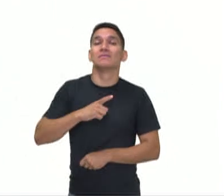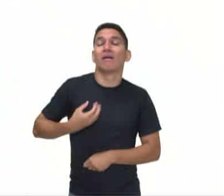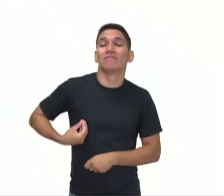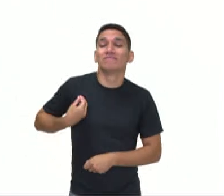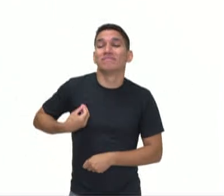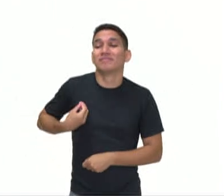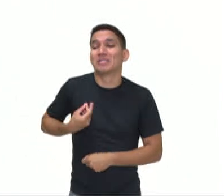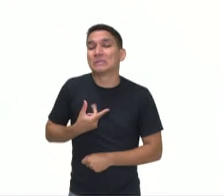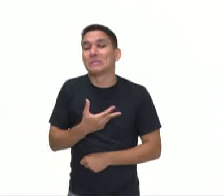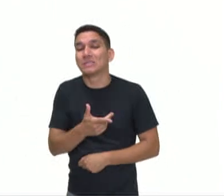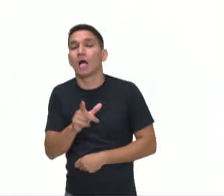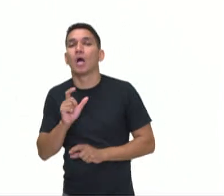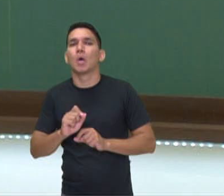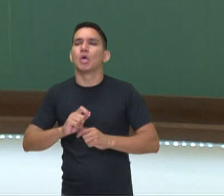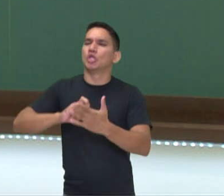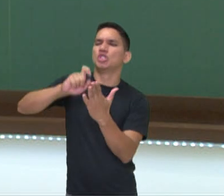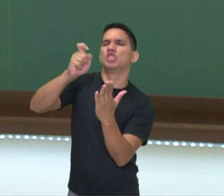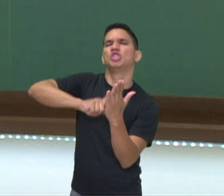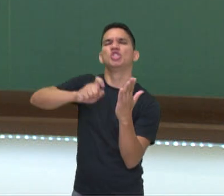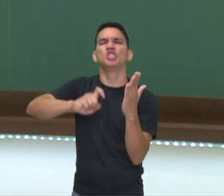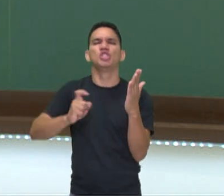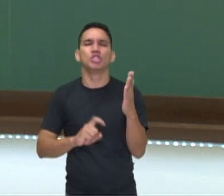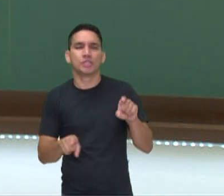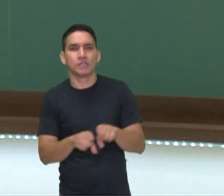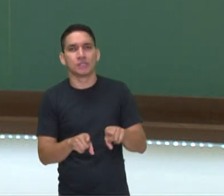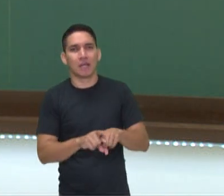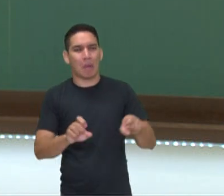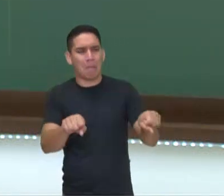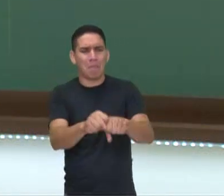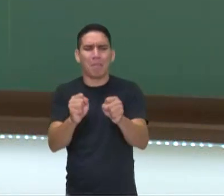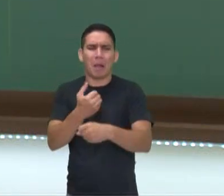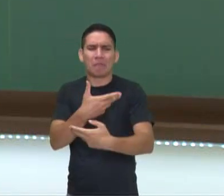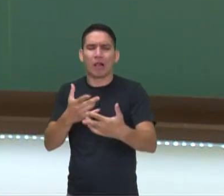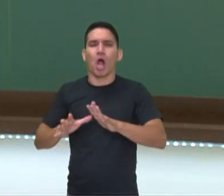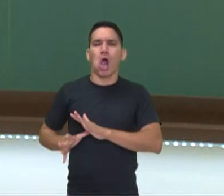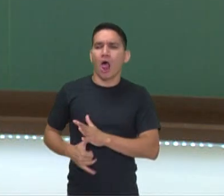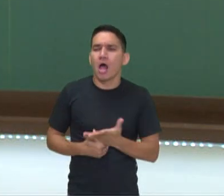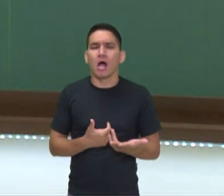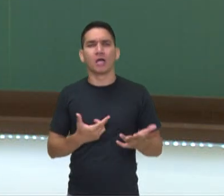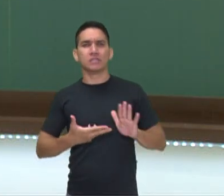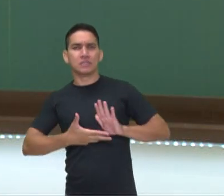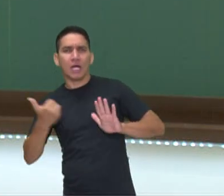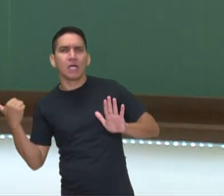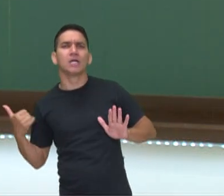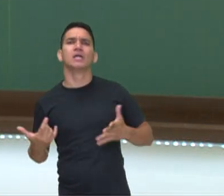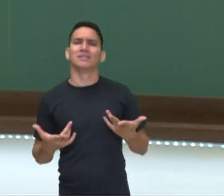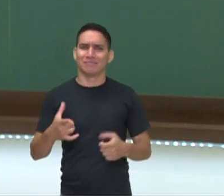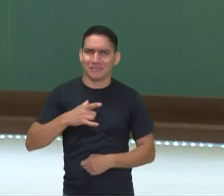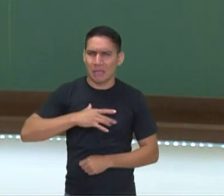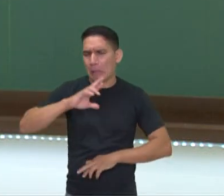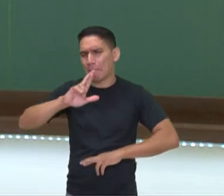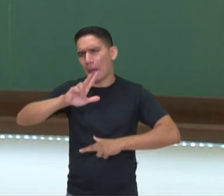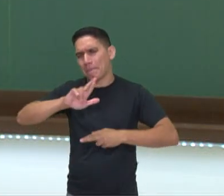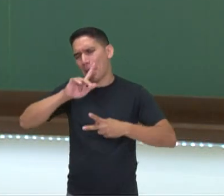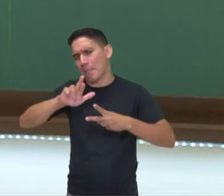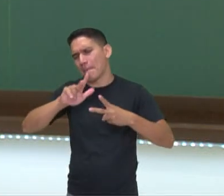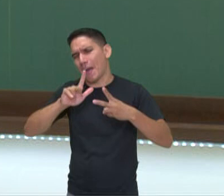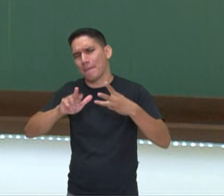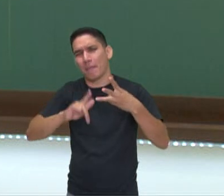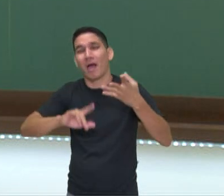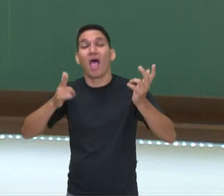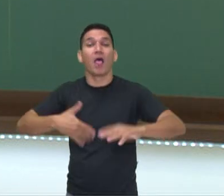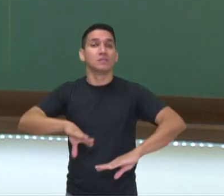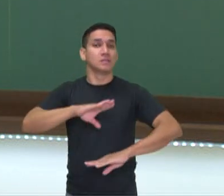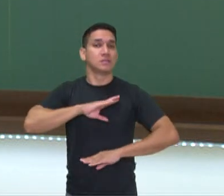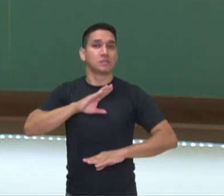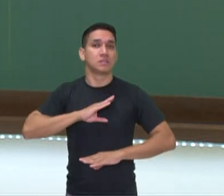cidades. Pichação, vandalismo, depredação, furto, roubos, assaltos, são condições de